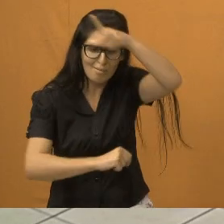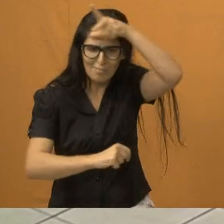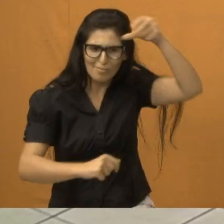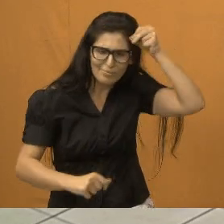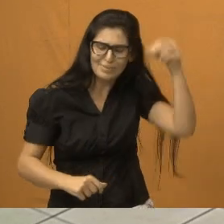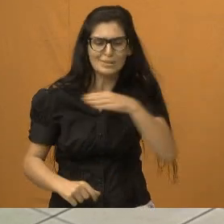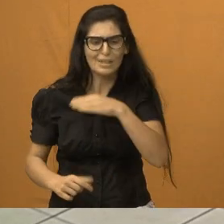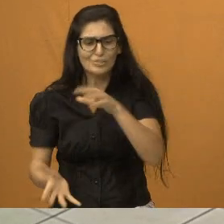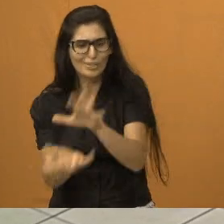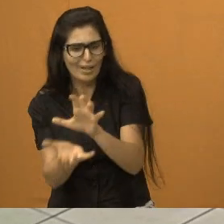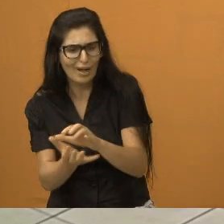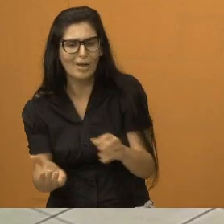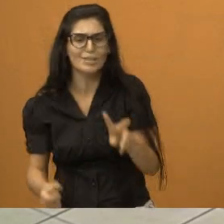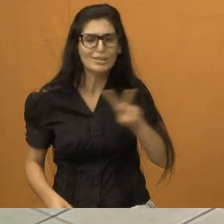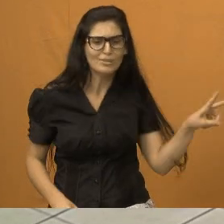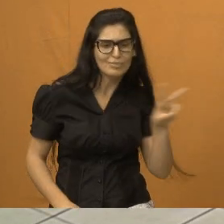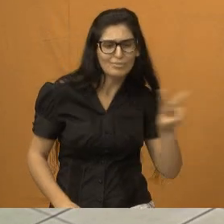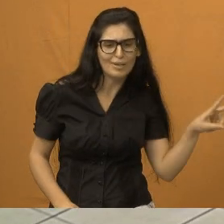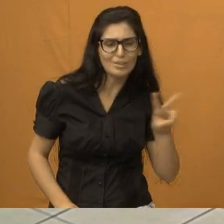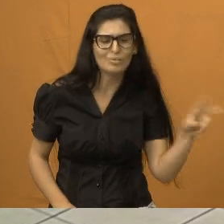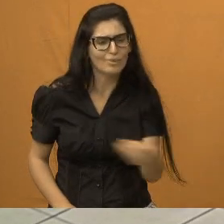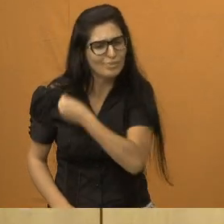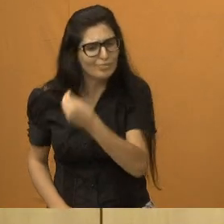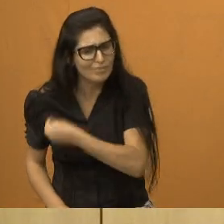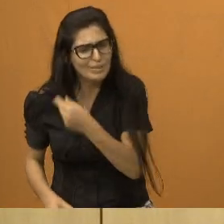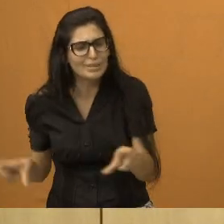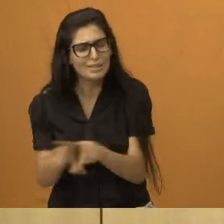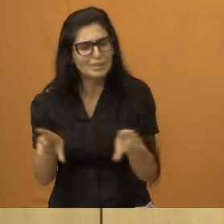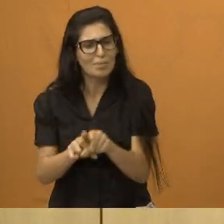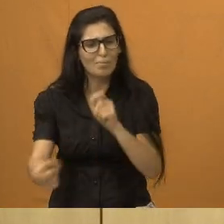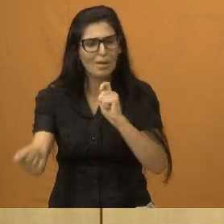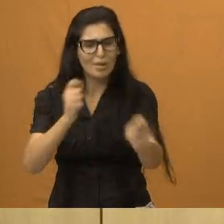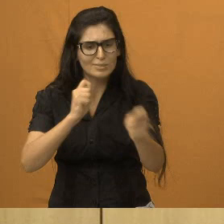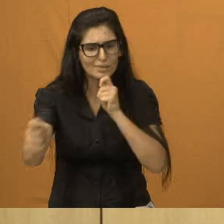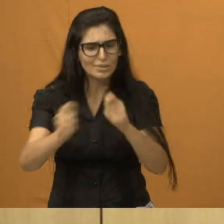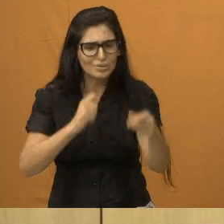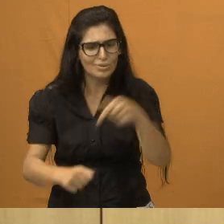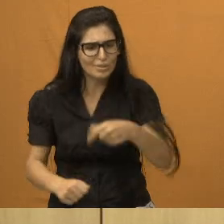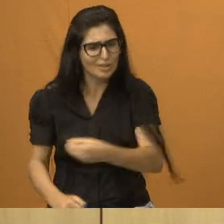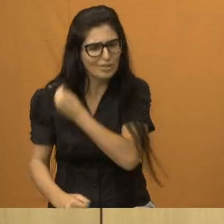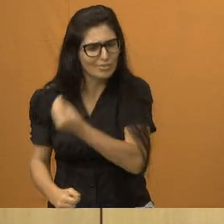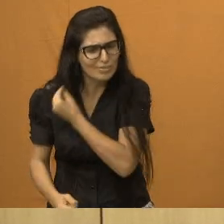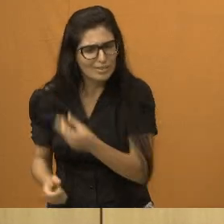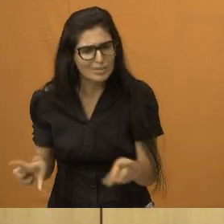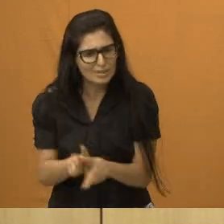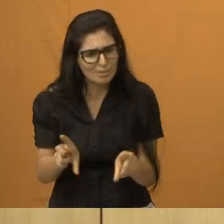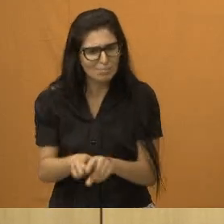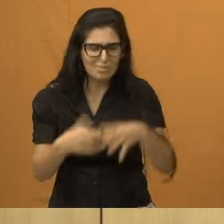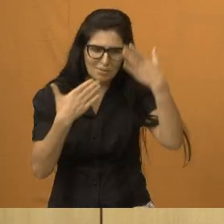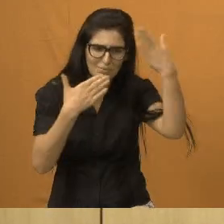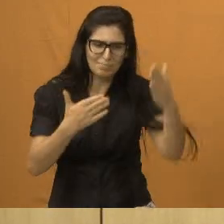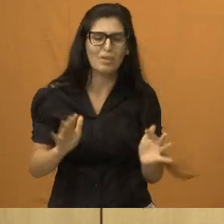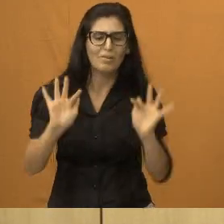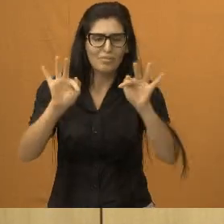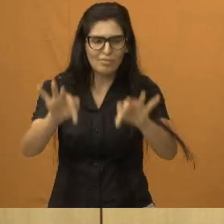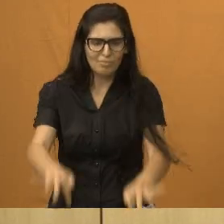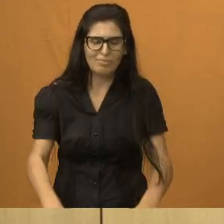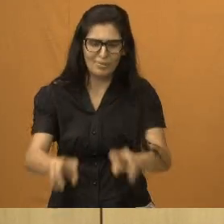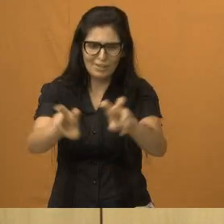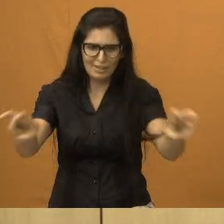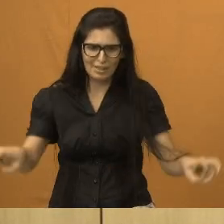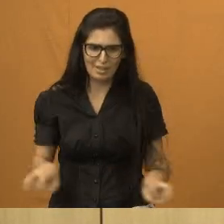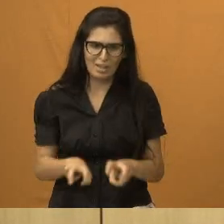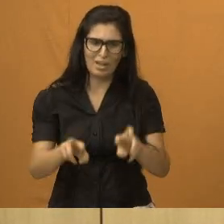Jacareí, a presença dos nobres vereadores, dos nossos assessores presentes, e declaro encerrada a